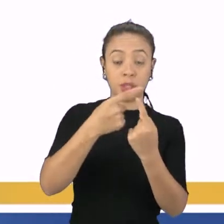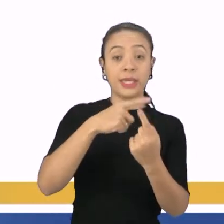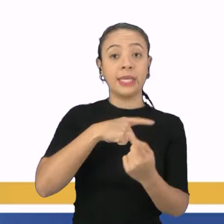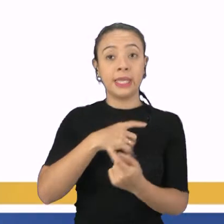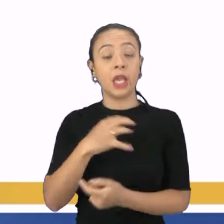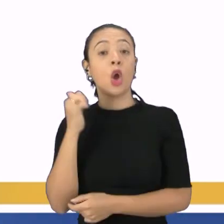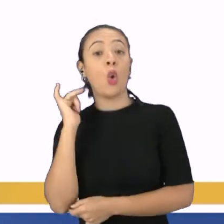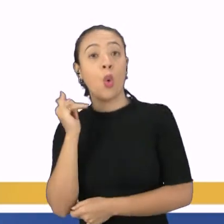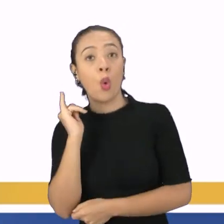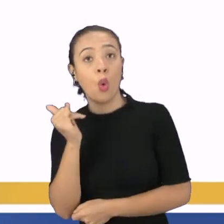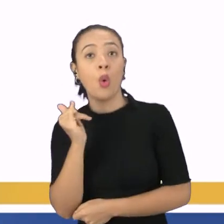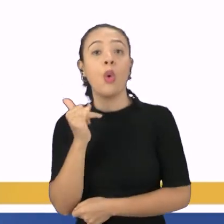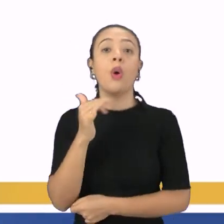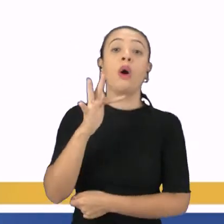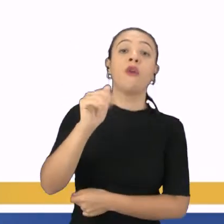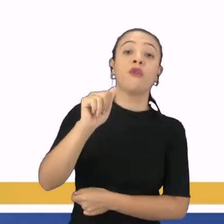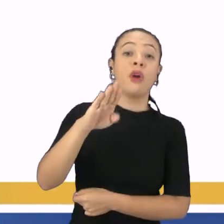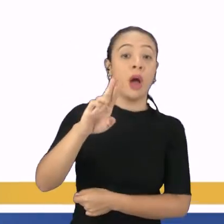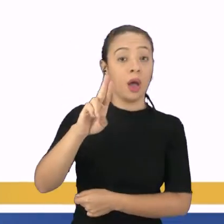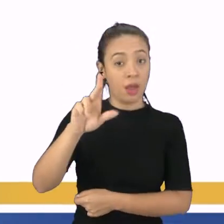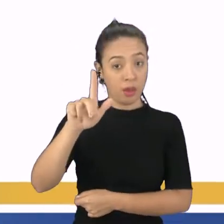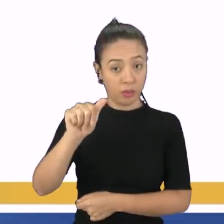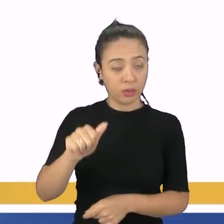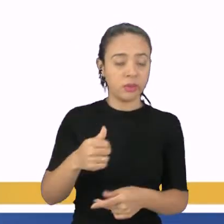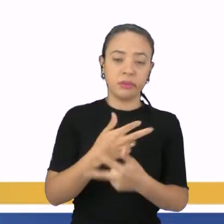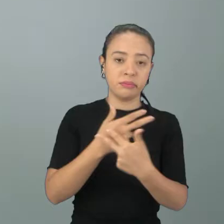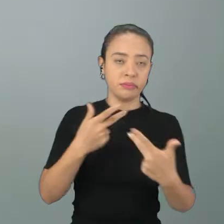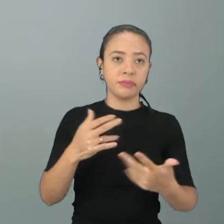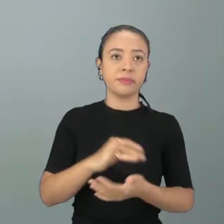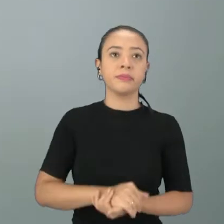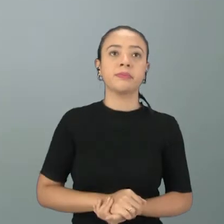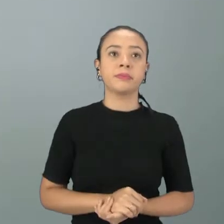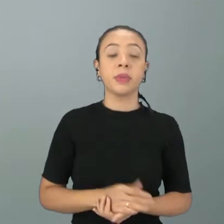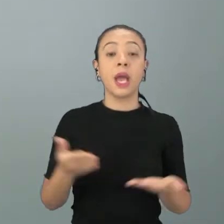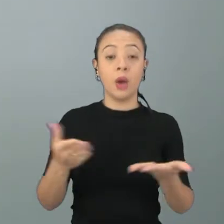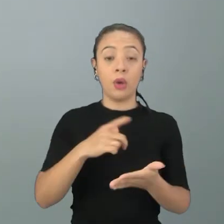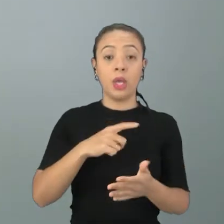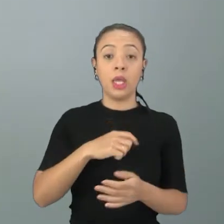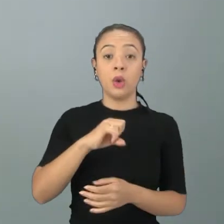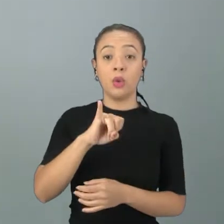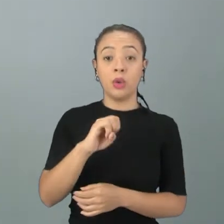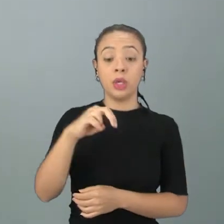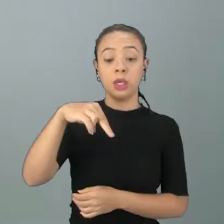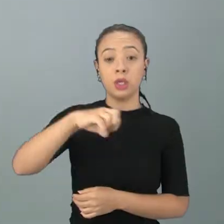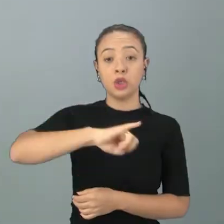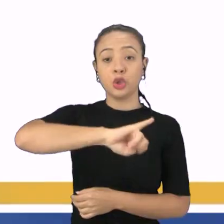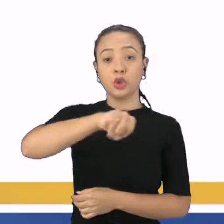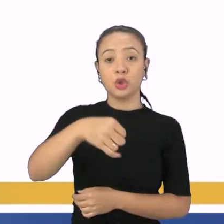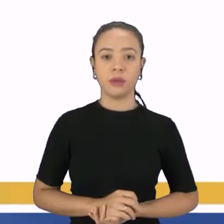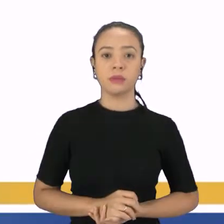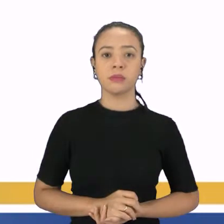fábulas, biografias. Vamos ver agora um pouco sobre o injuntivo. Observe.